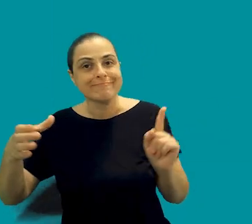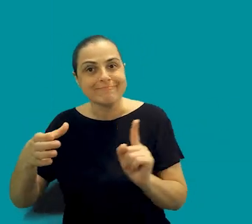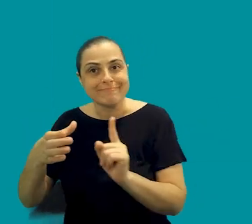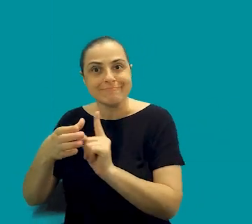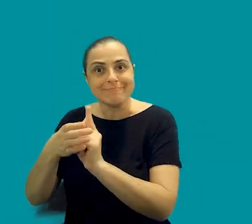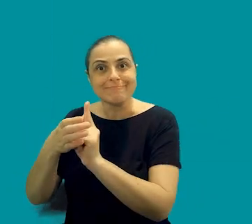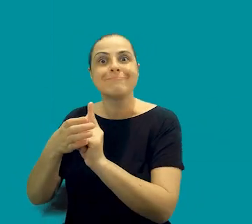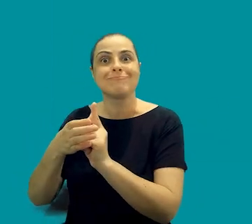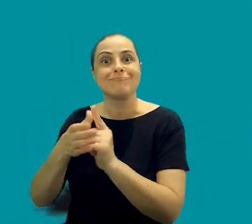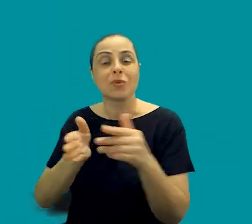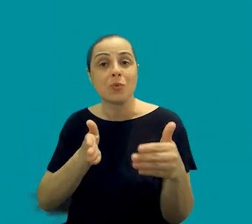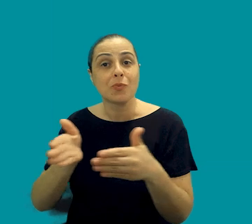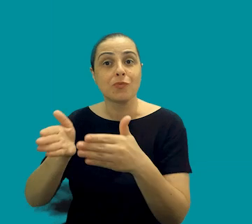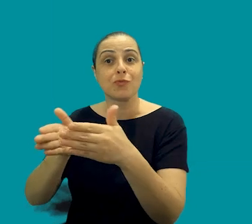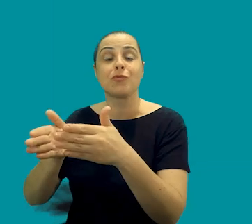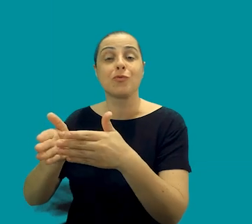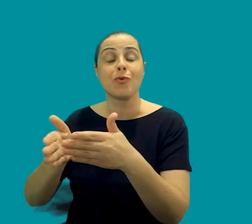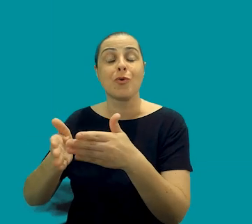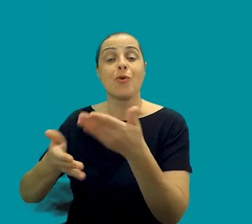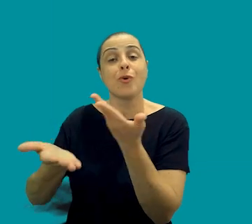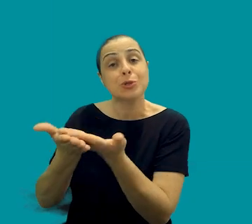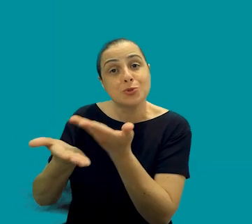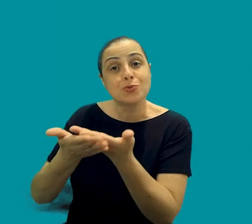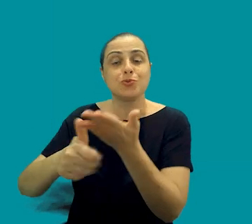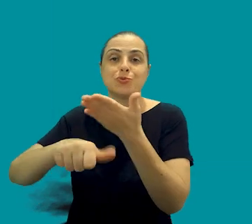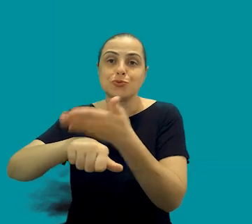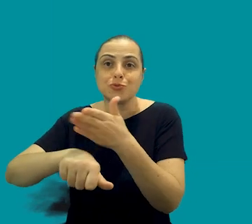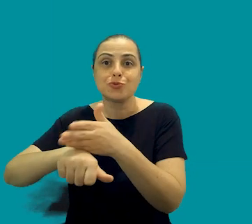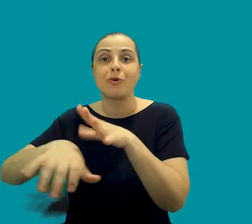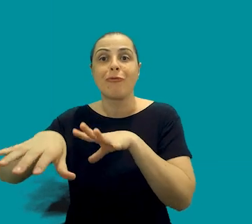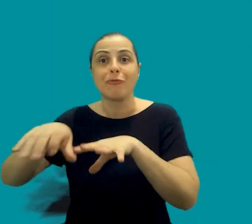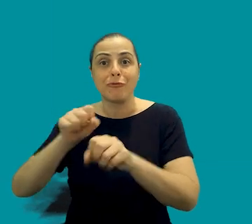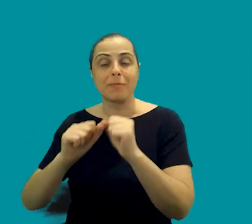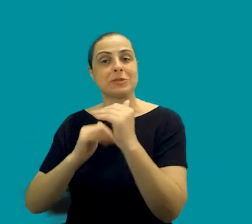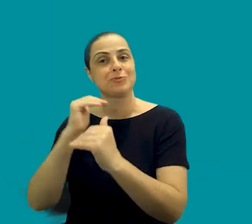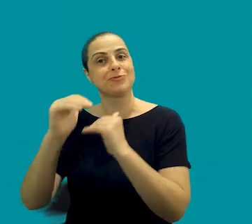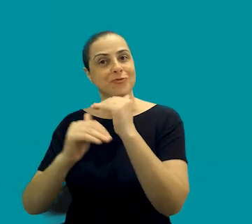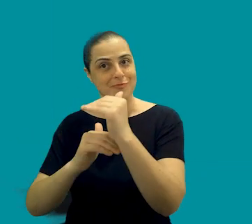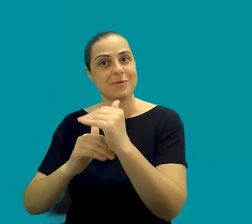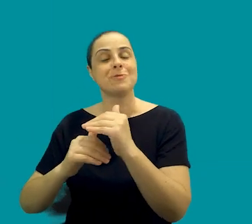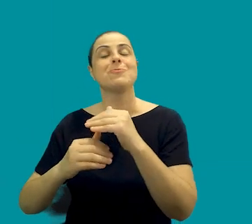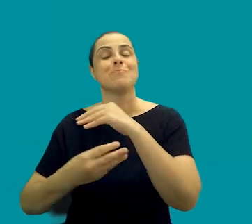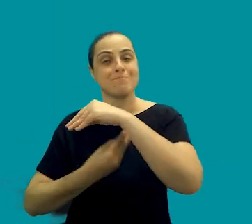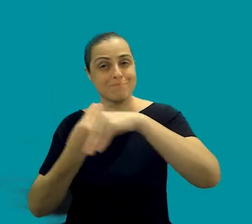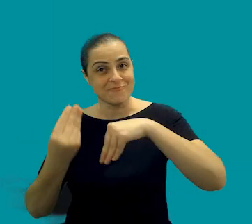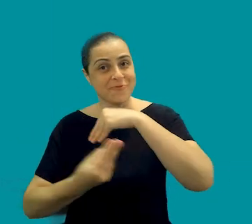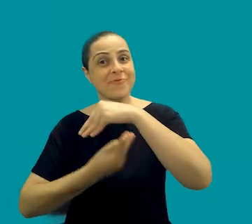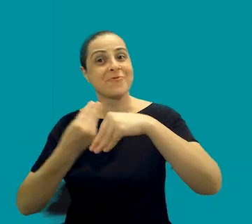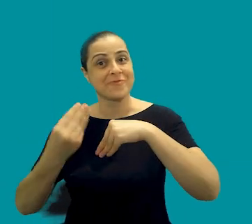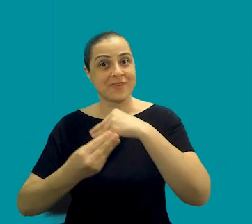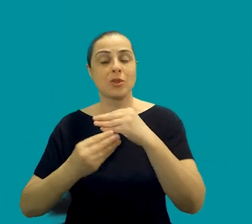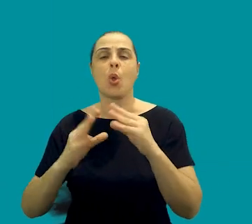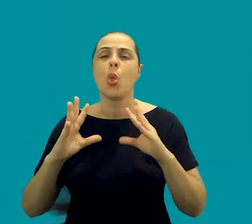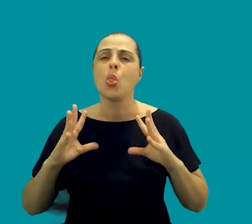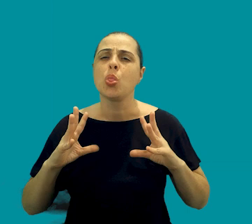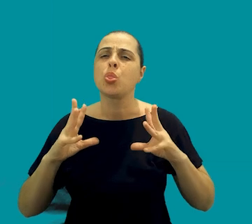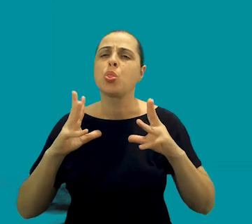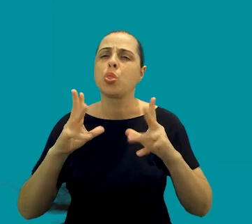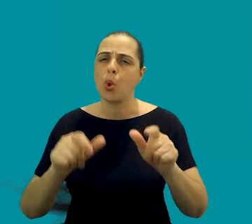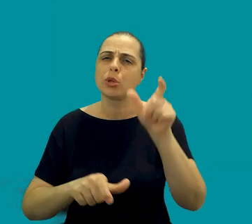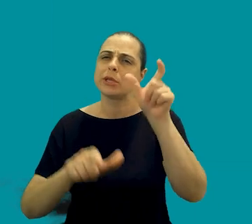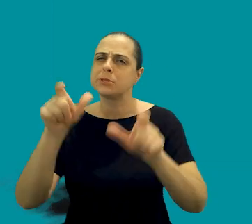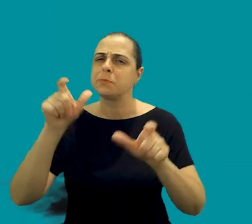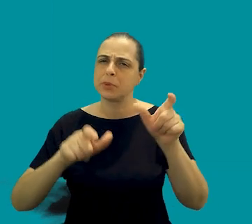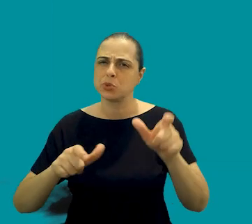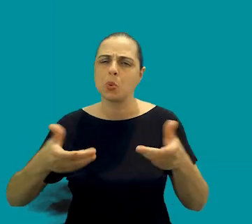desses jovens, no percurso formativo desses jovens. Então, eu tenho um co-envolvimento, eu tenho uma participação de todos